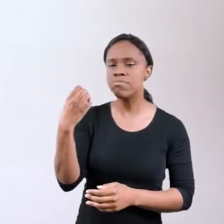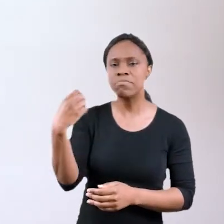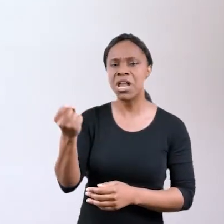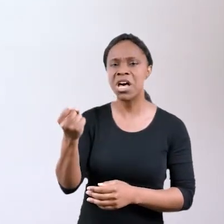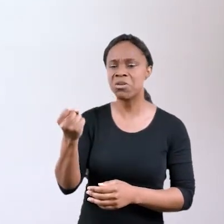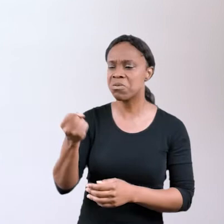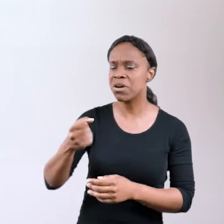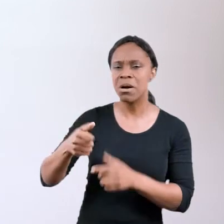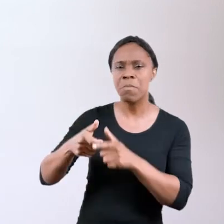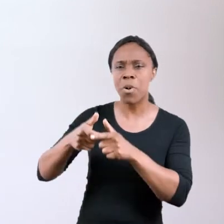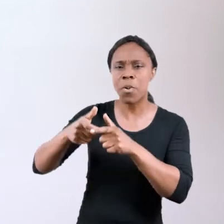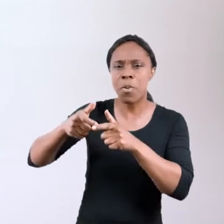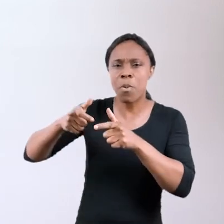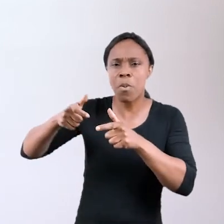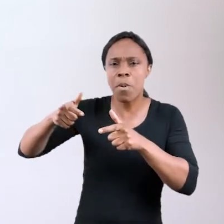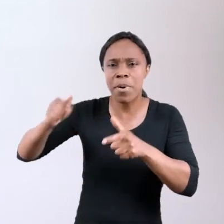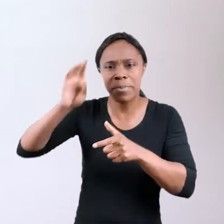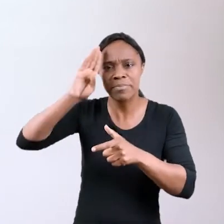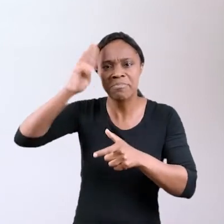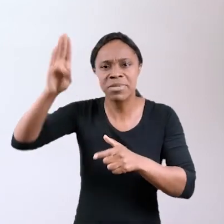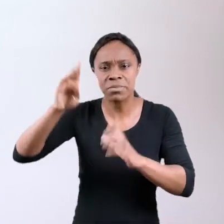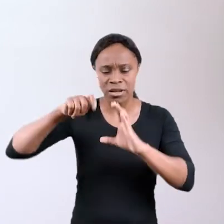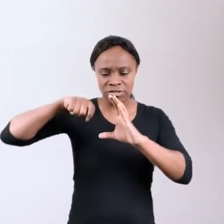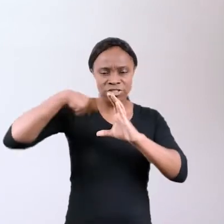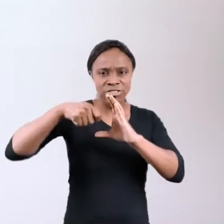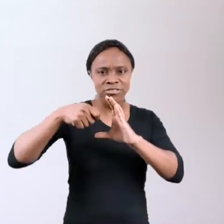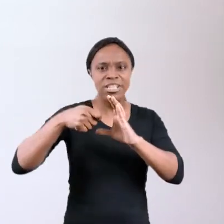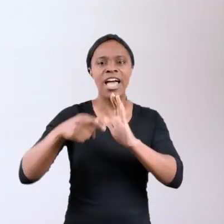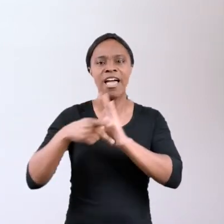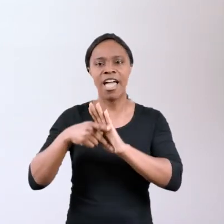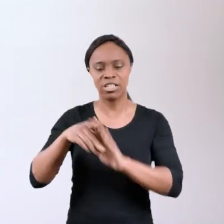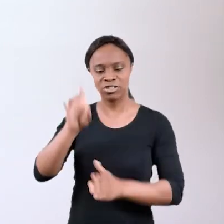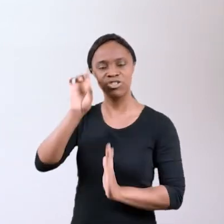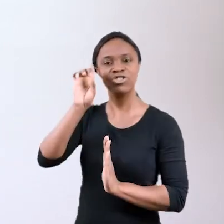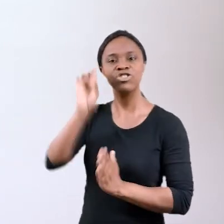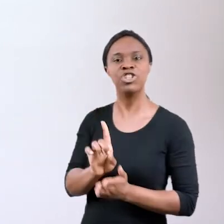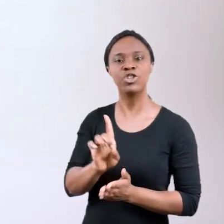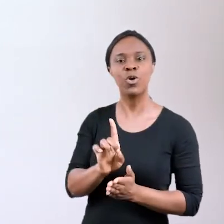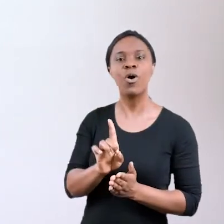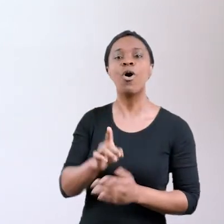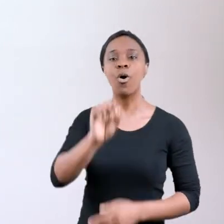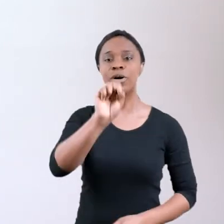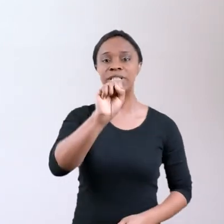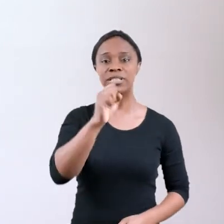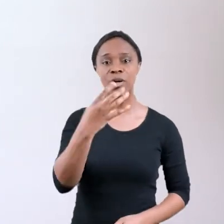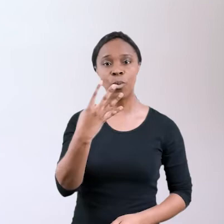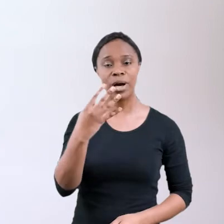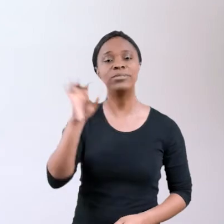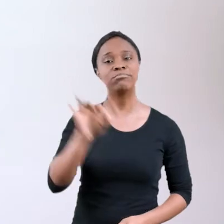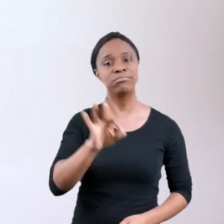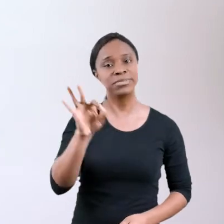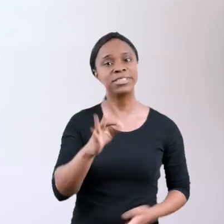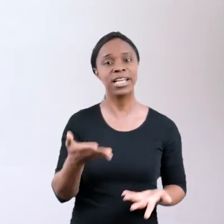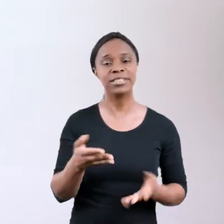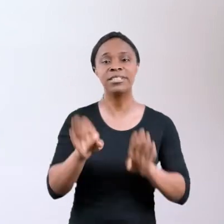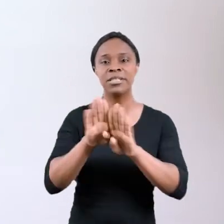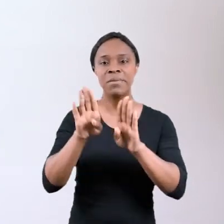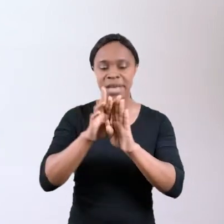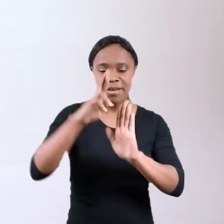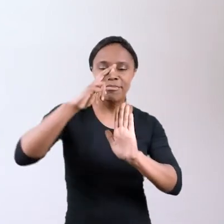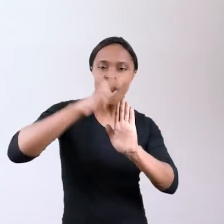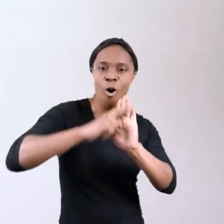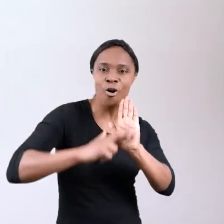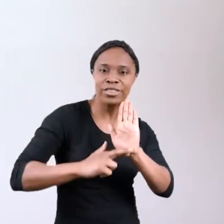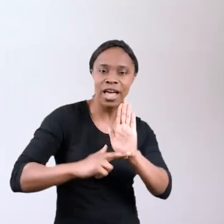as principais funções, como direção, em que eles representam 84% do total, e roteirização, em